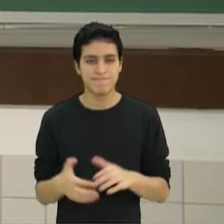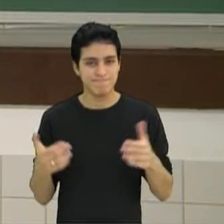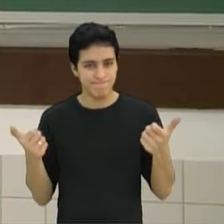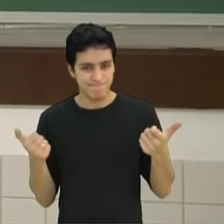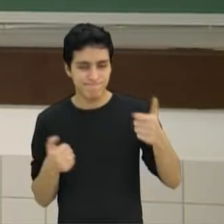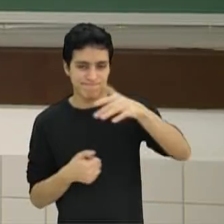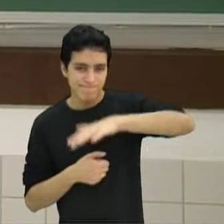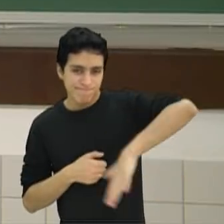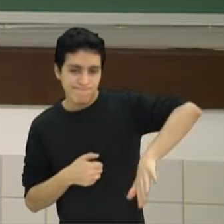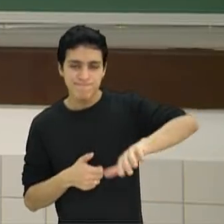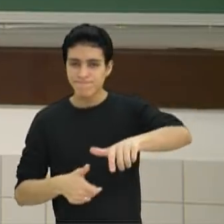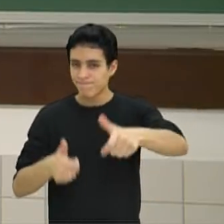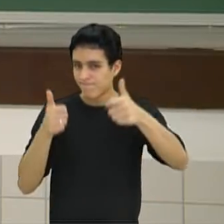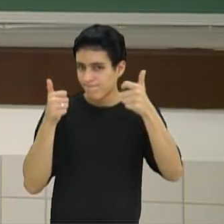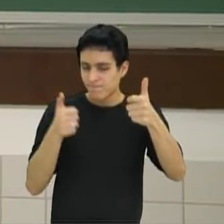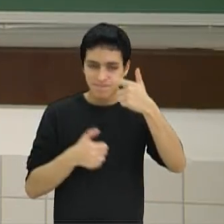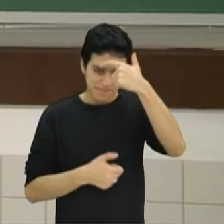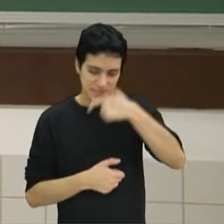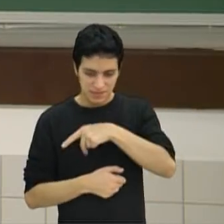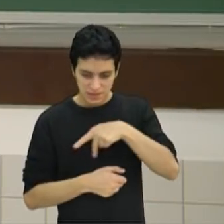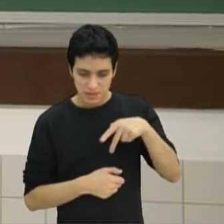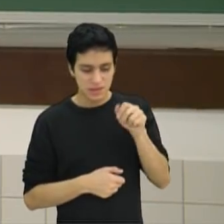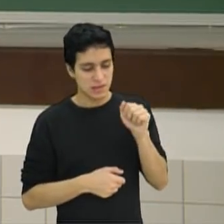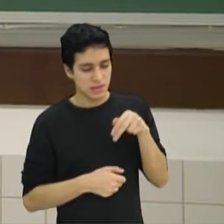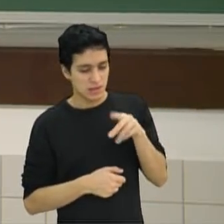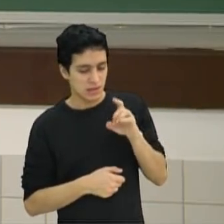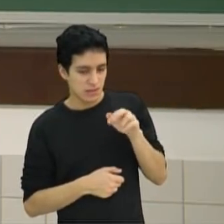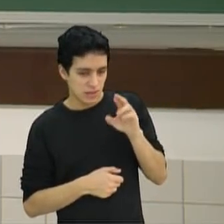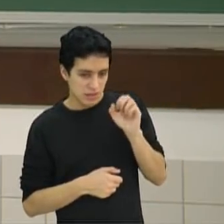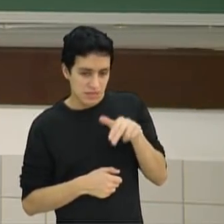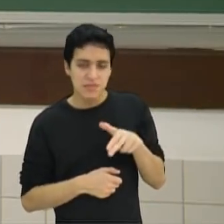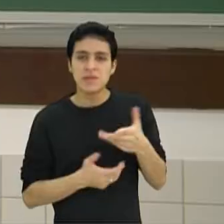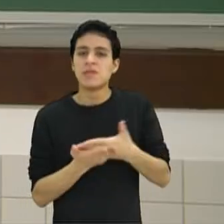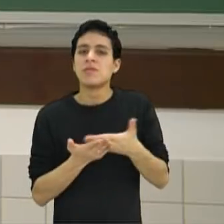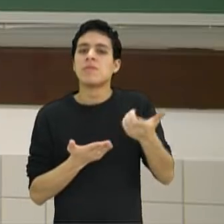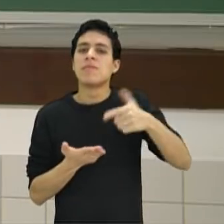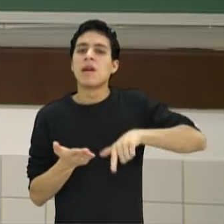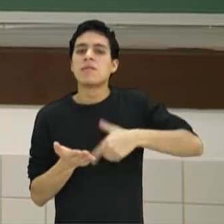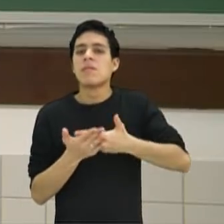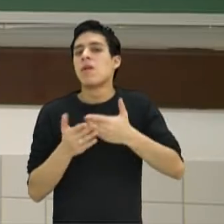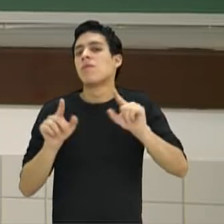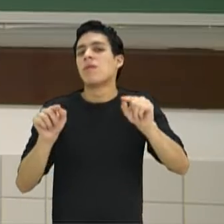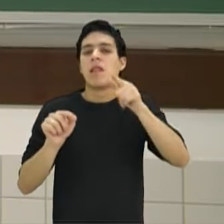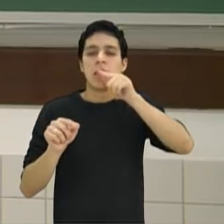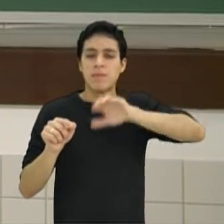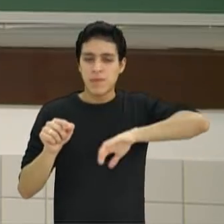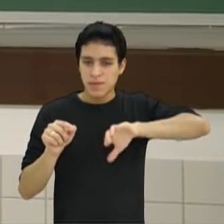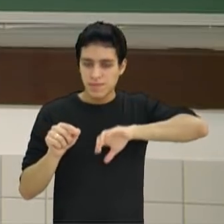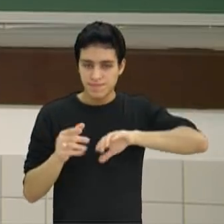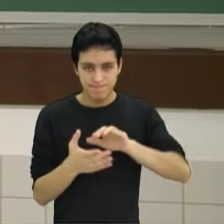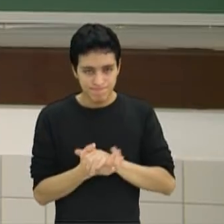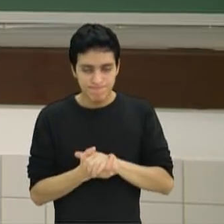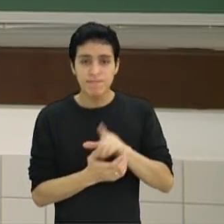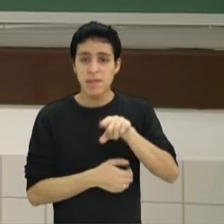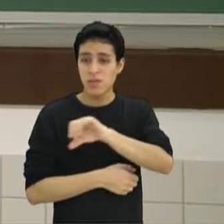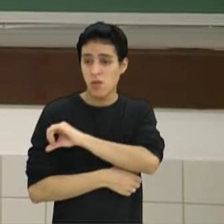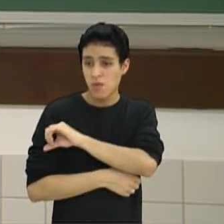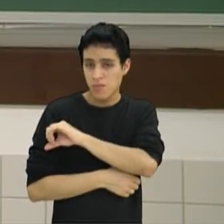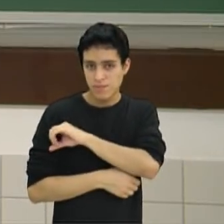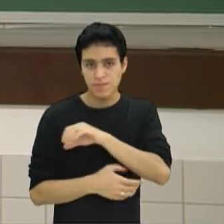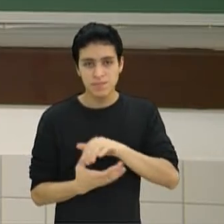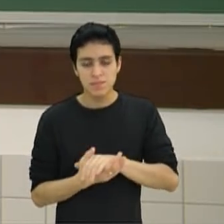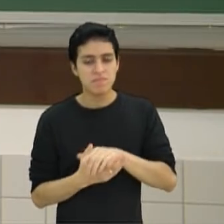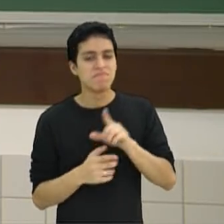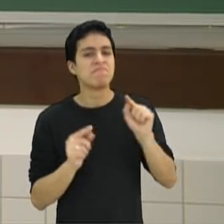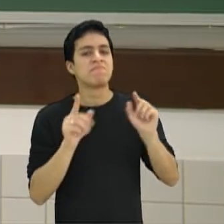Fala galera, beleza? Eu sou o professor Anderson Boganica, estamos começando mais uma aula de língua portuguesa do 9º ano. O